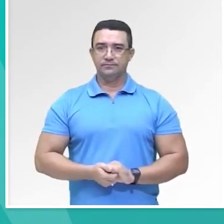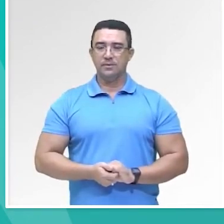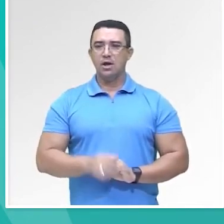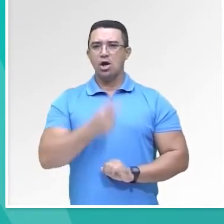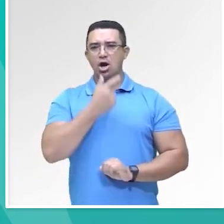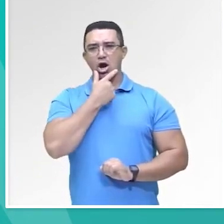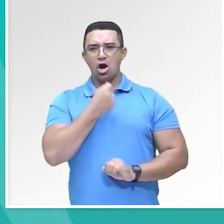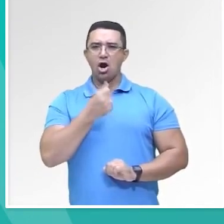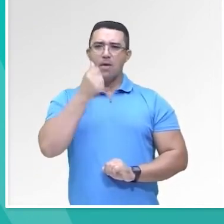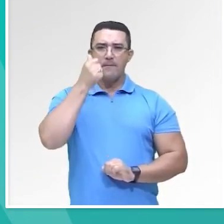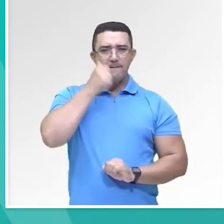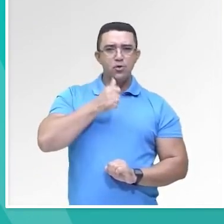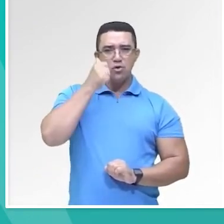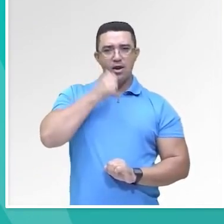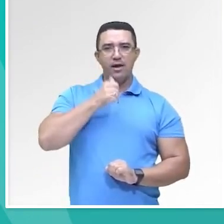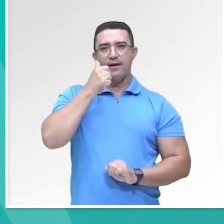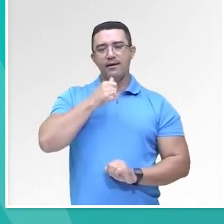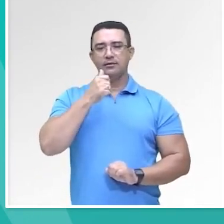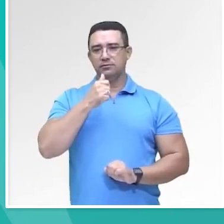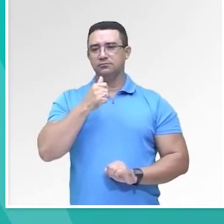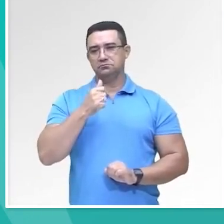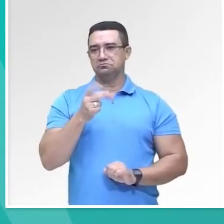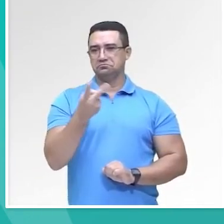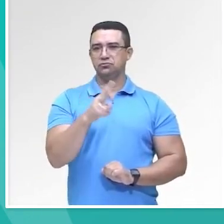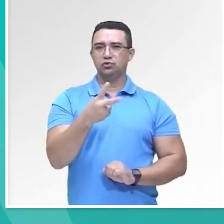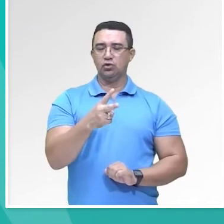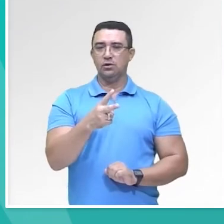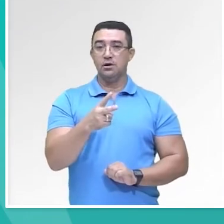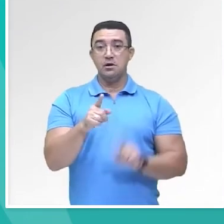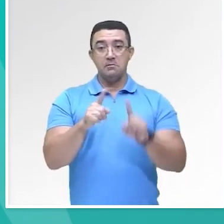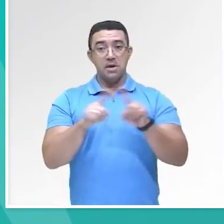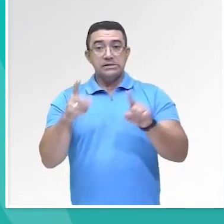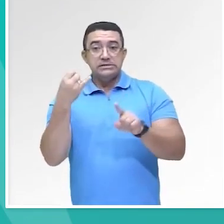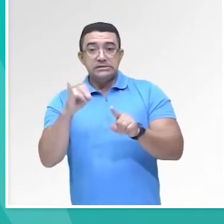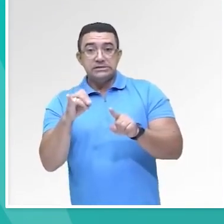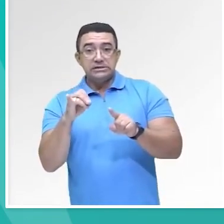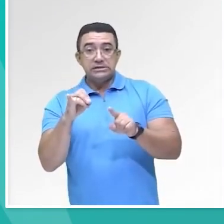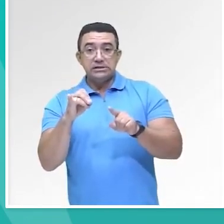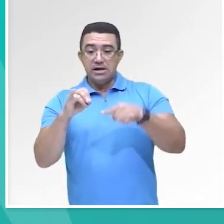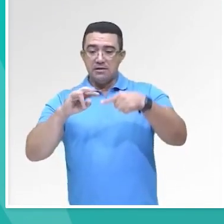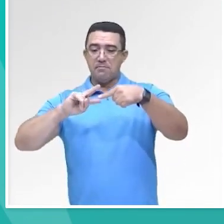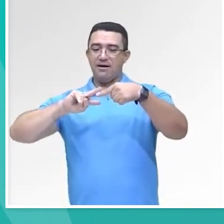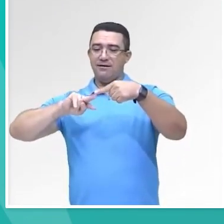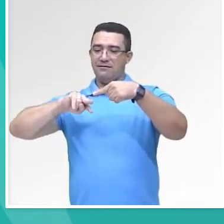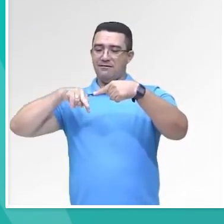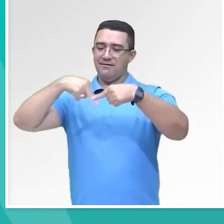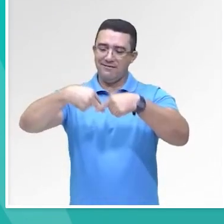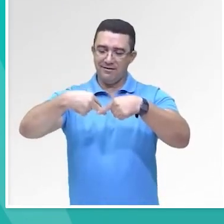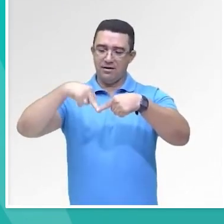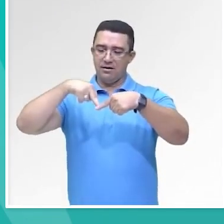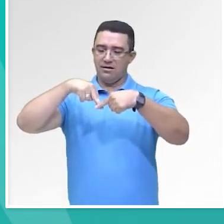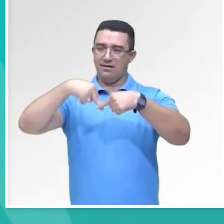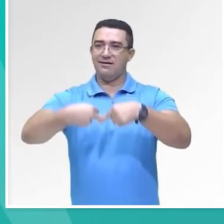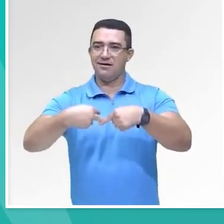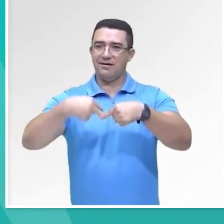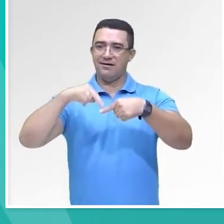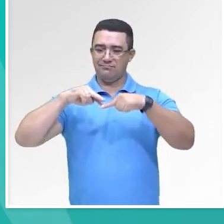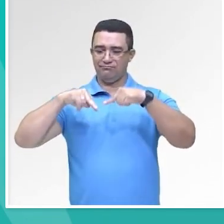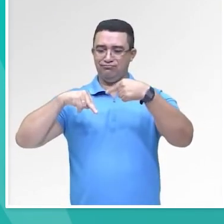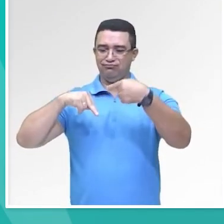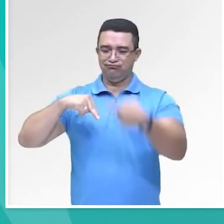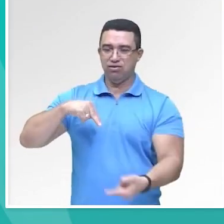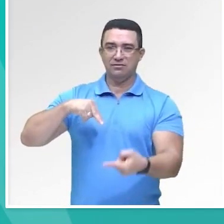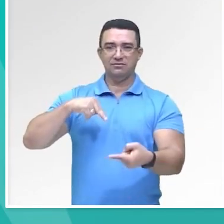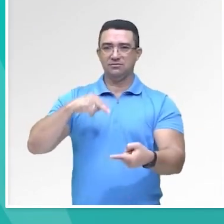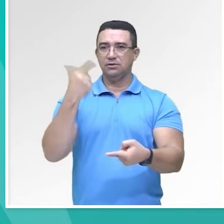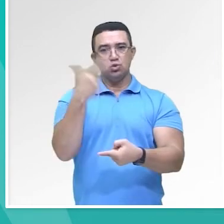homens quanto as mulheres. Lembrando que, se eles encostarem na barreira e a barreira cair, não tem